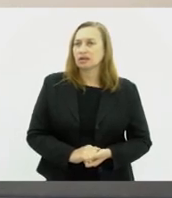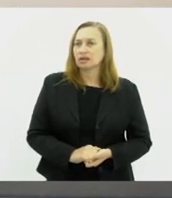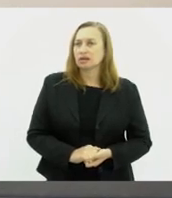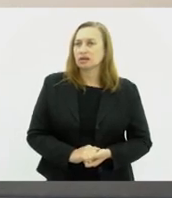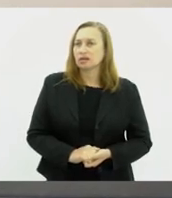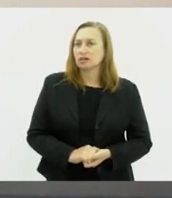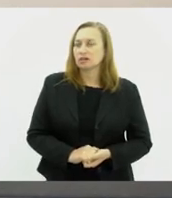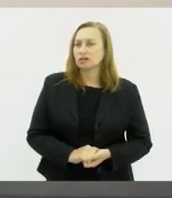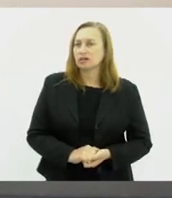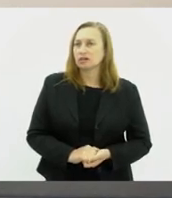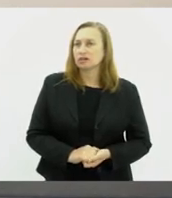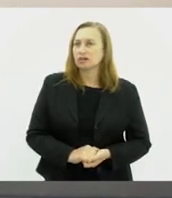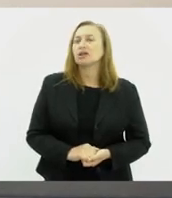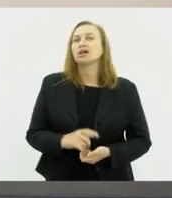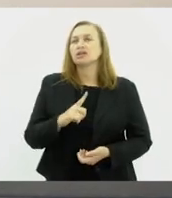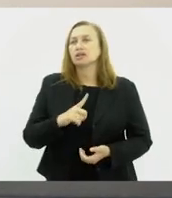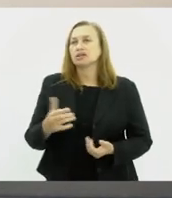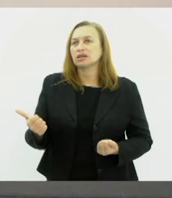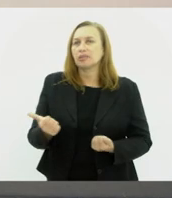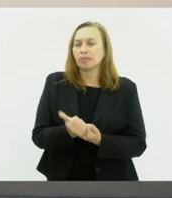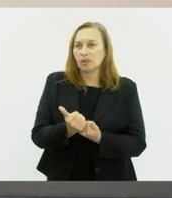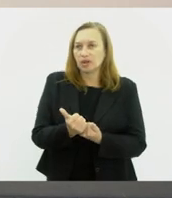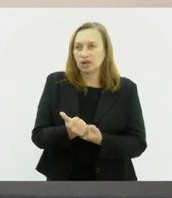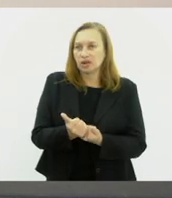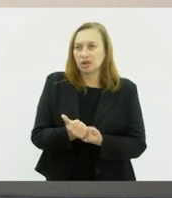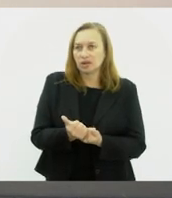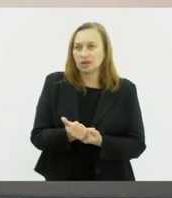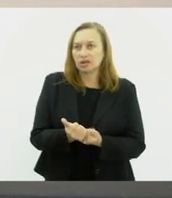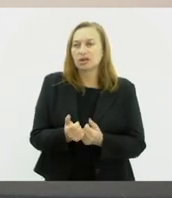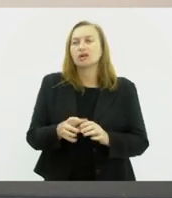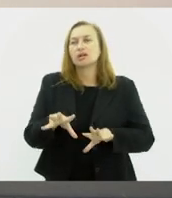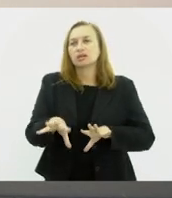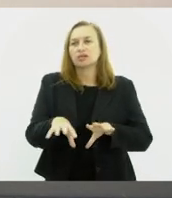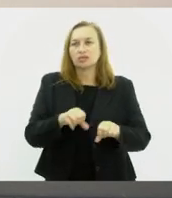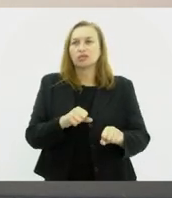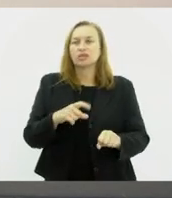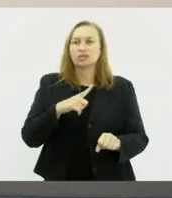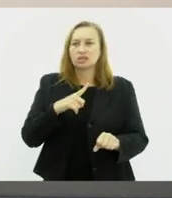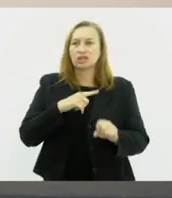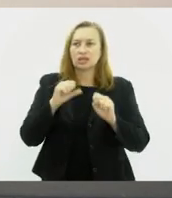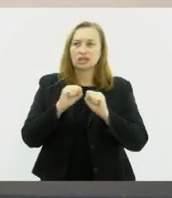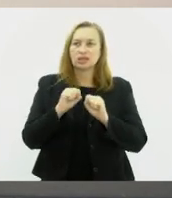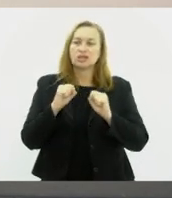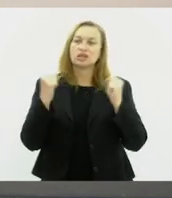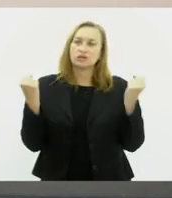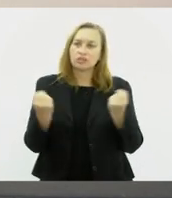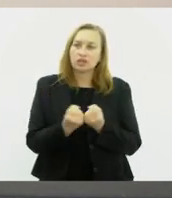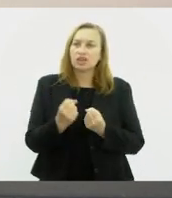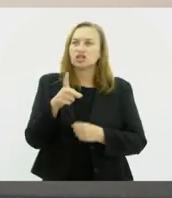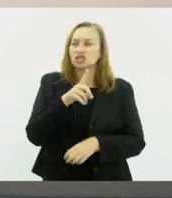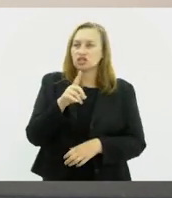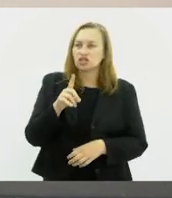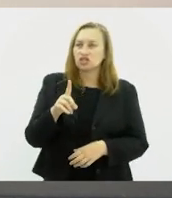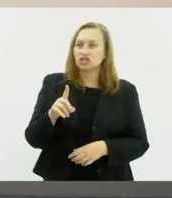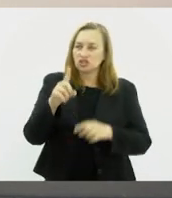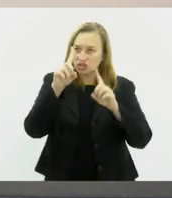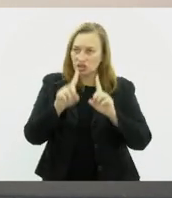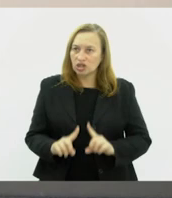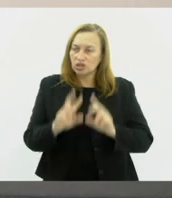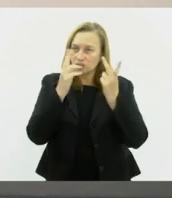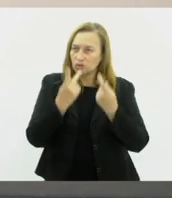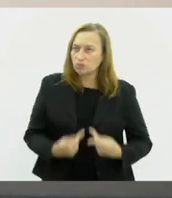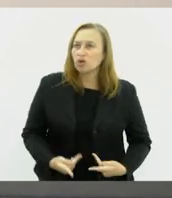gente tem essa esse Norte de apoiar muito nos nossos berços de formações tem seminários na área de de direitos humanos para conscientizar a